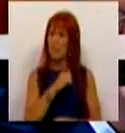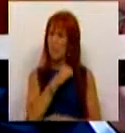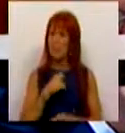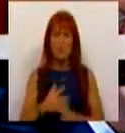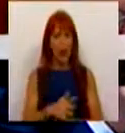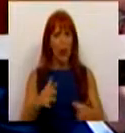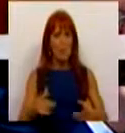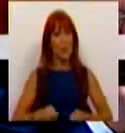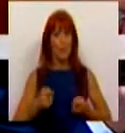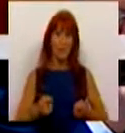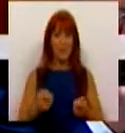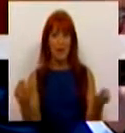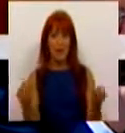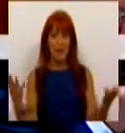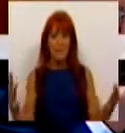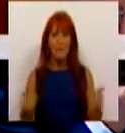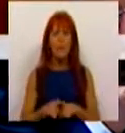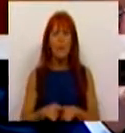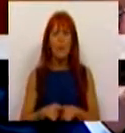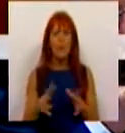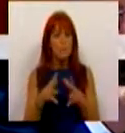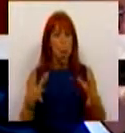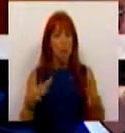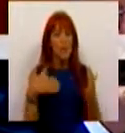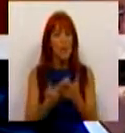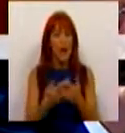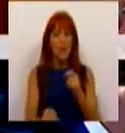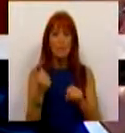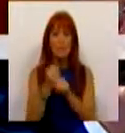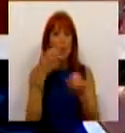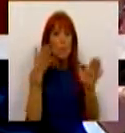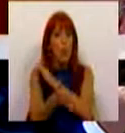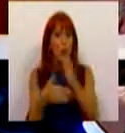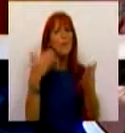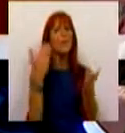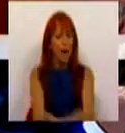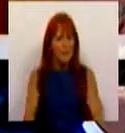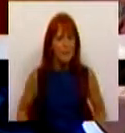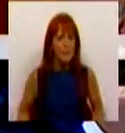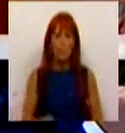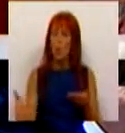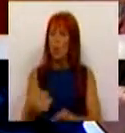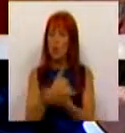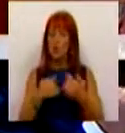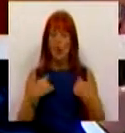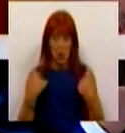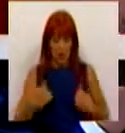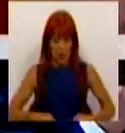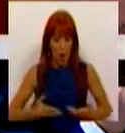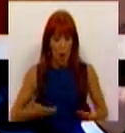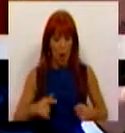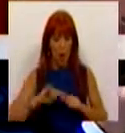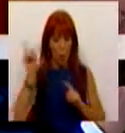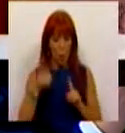permitido aumentar o investimento, sustentar o crescimento e a criação de emprego. Os dados que neste momento dispomos